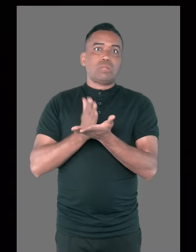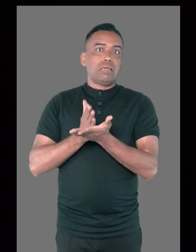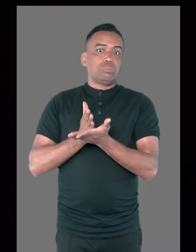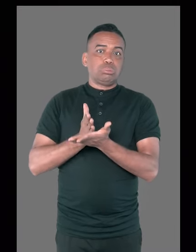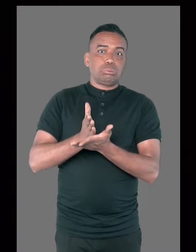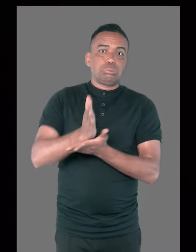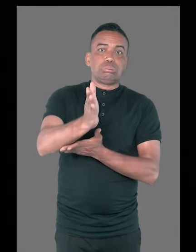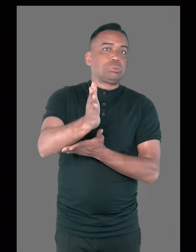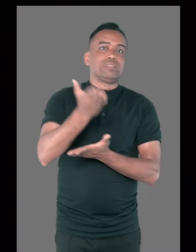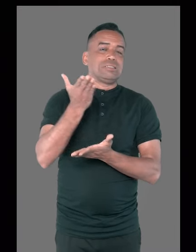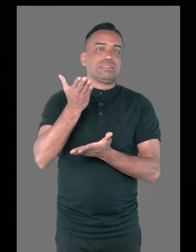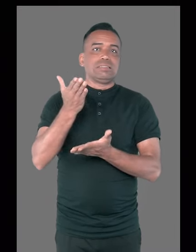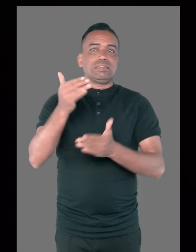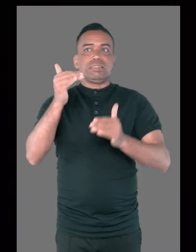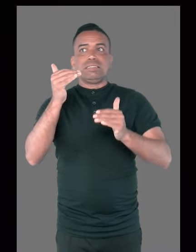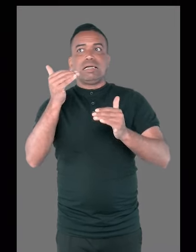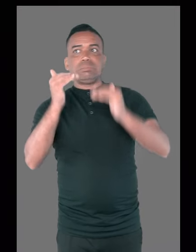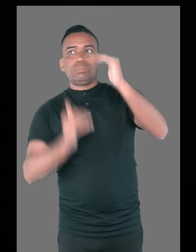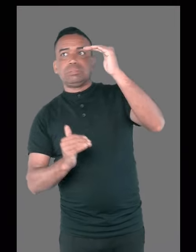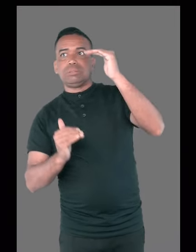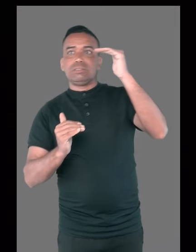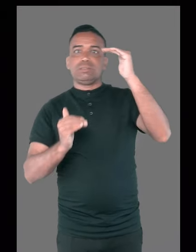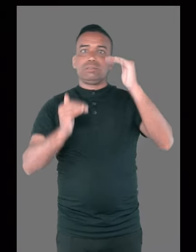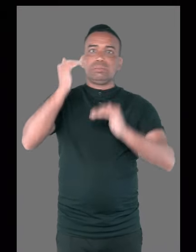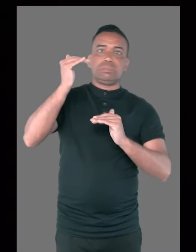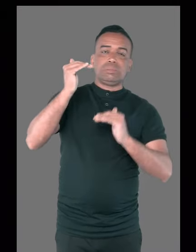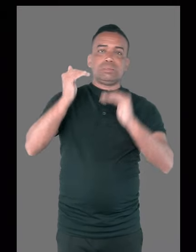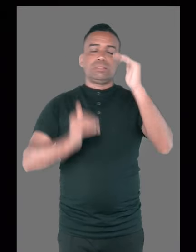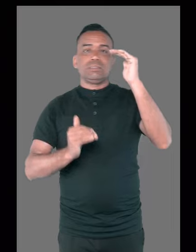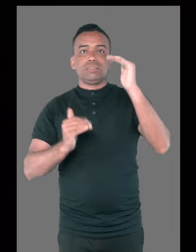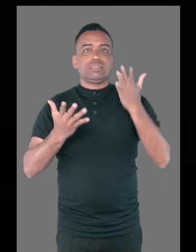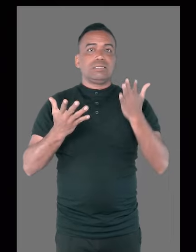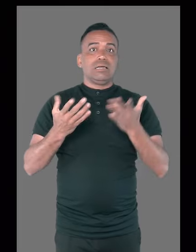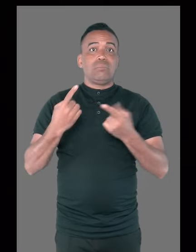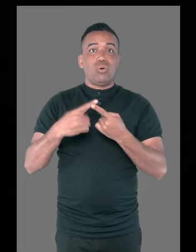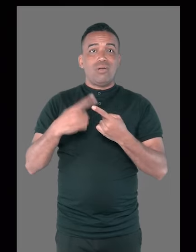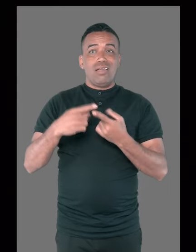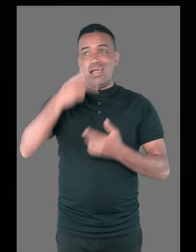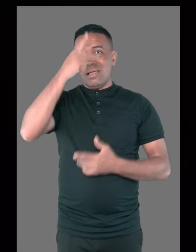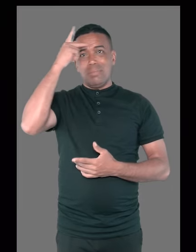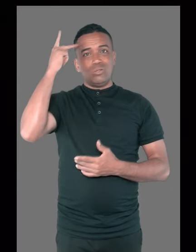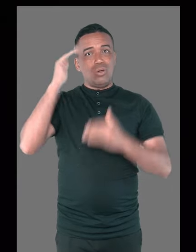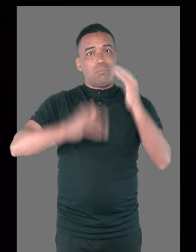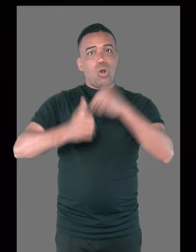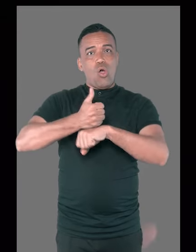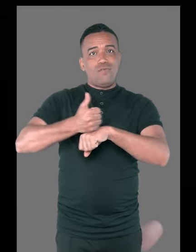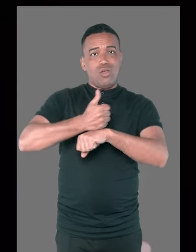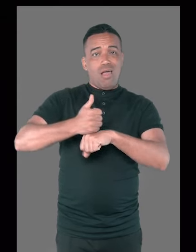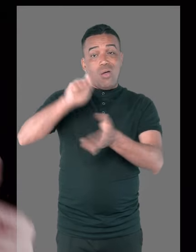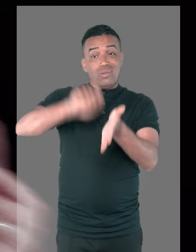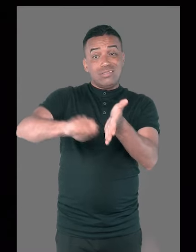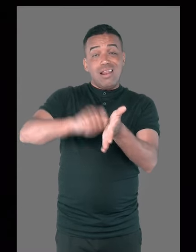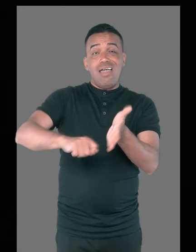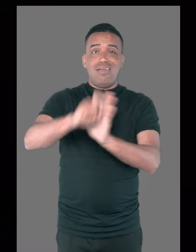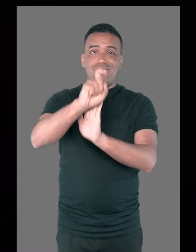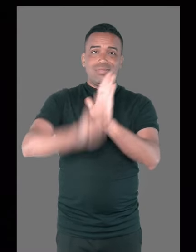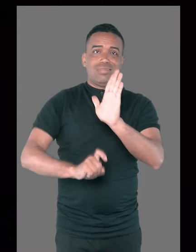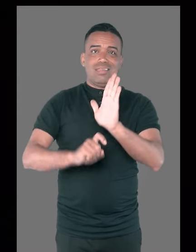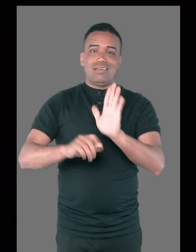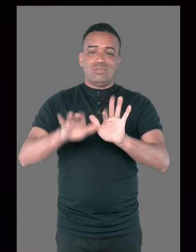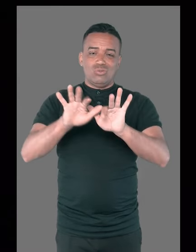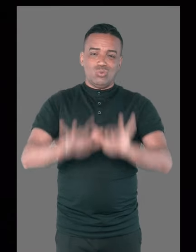mais instável do que aquele ocupado por quem escreve textos. na medida em que a gente simplesmente